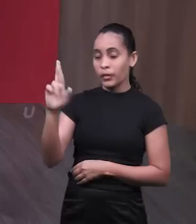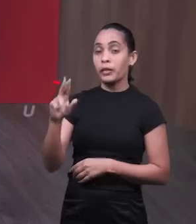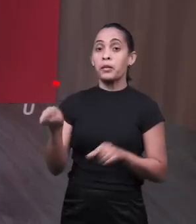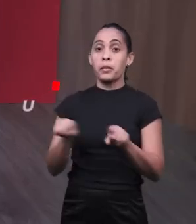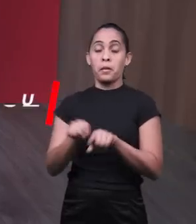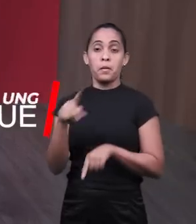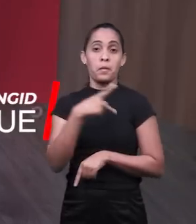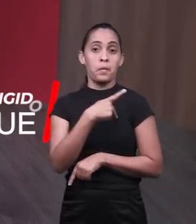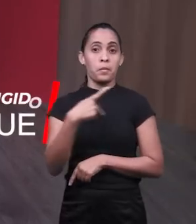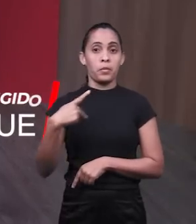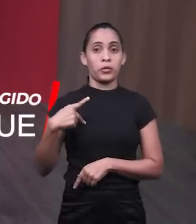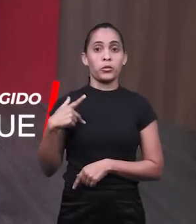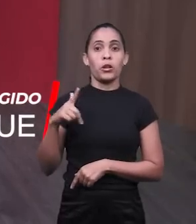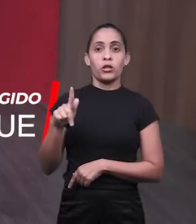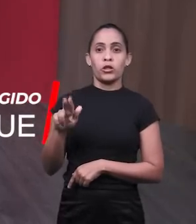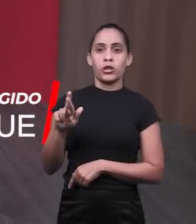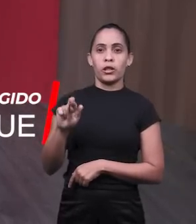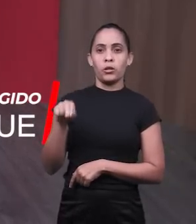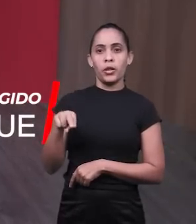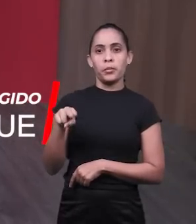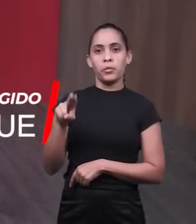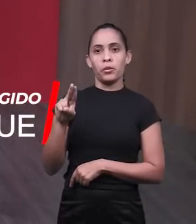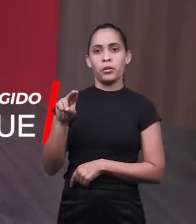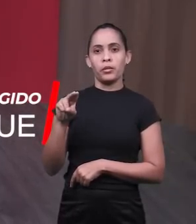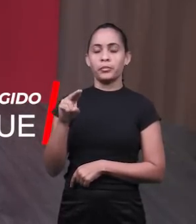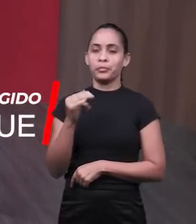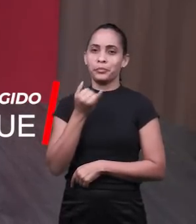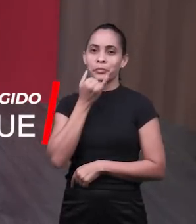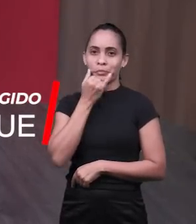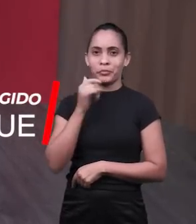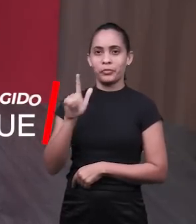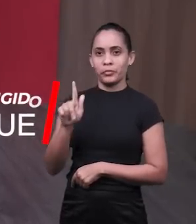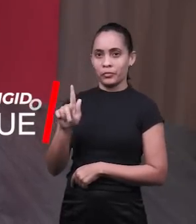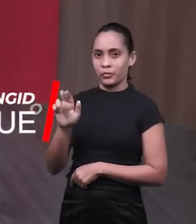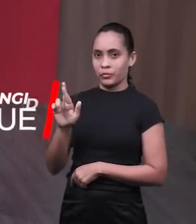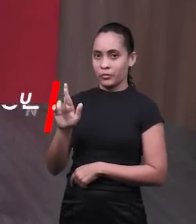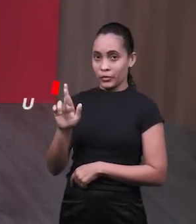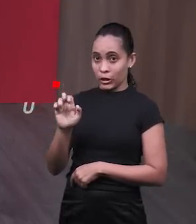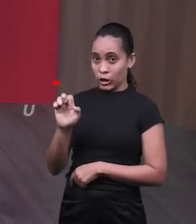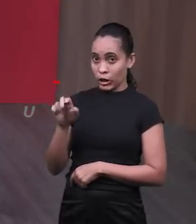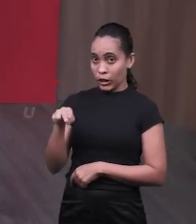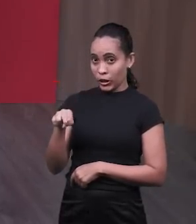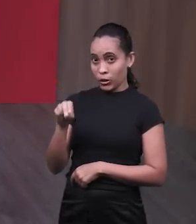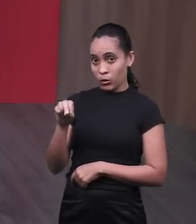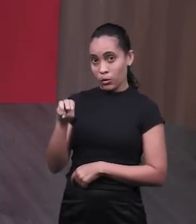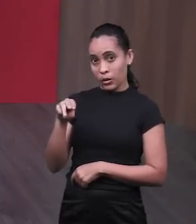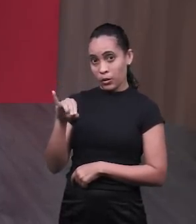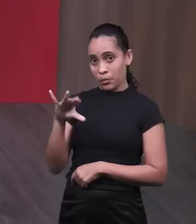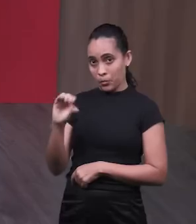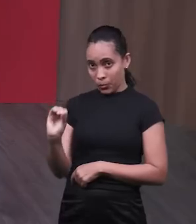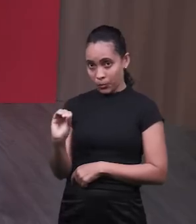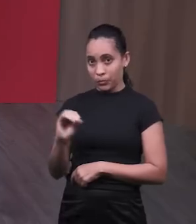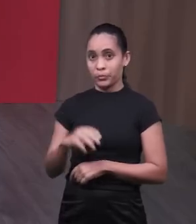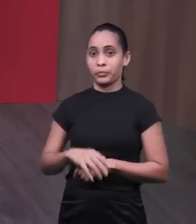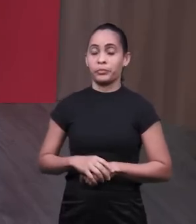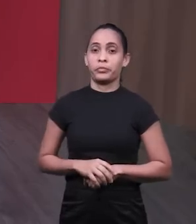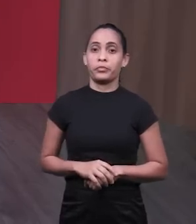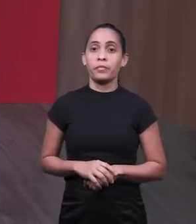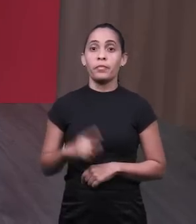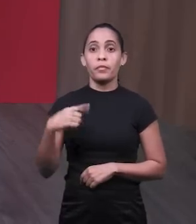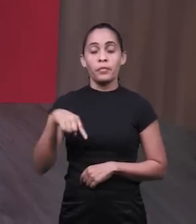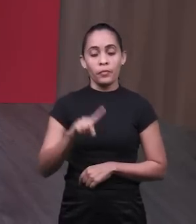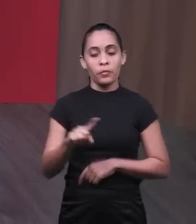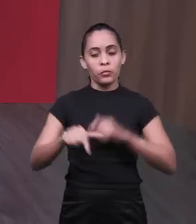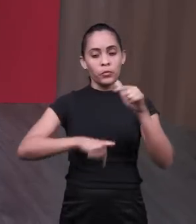Jerônimo, que está aqui hoje conosco. Pai do Senhor, pastor Marcelo, é uma alegria estarmos aqui falando do Senhor e falando deste trabalho